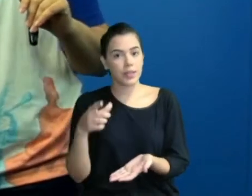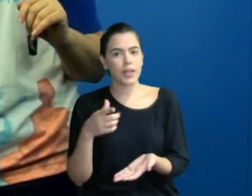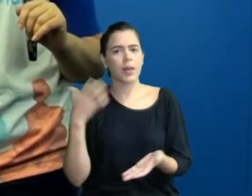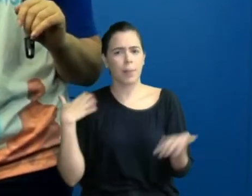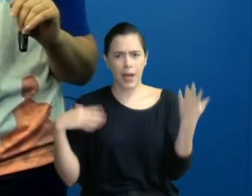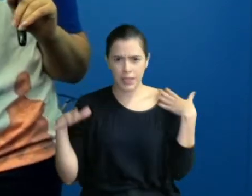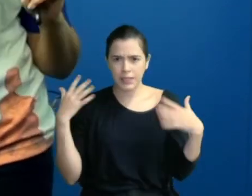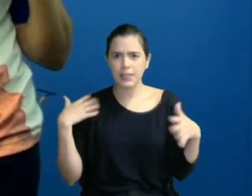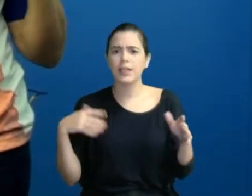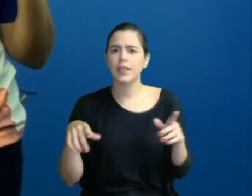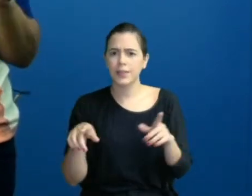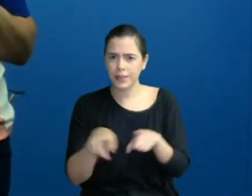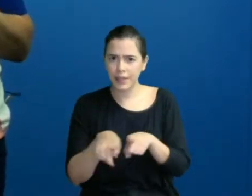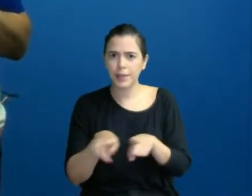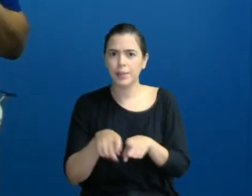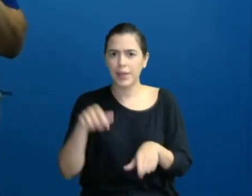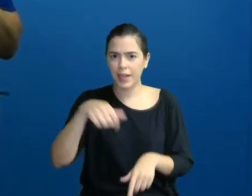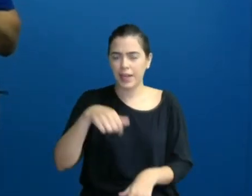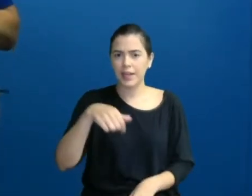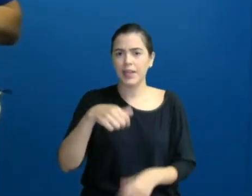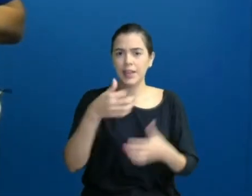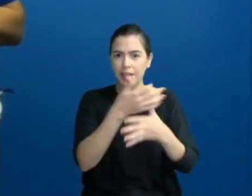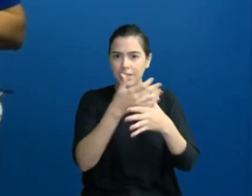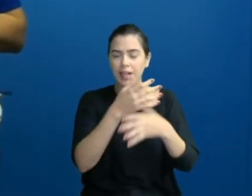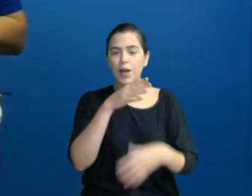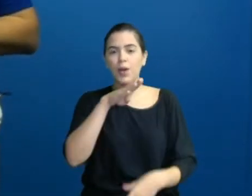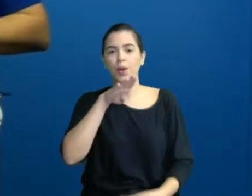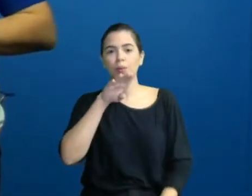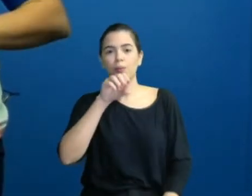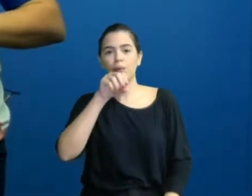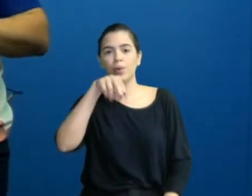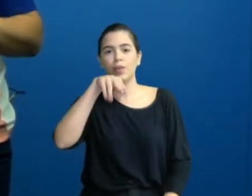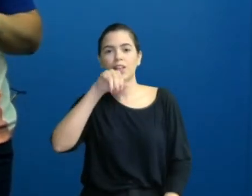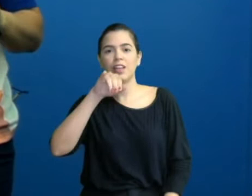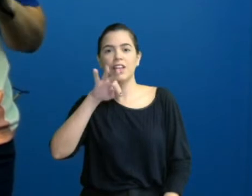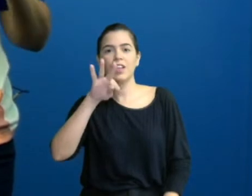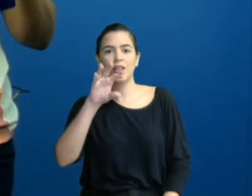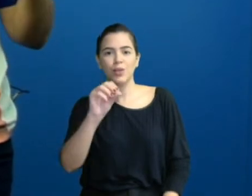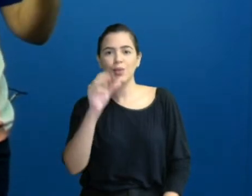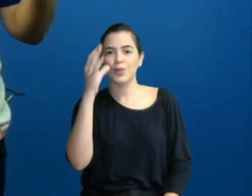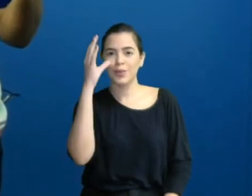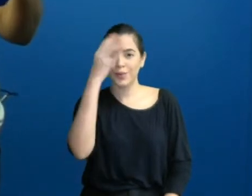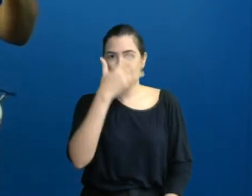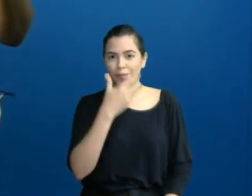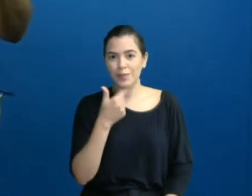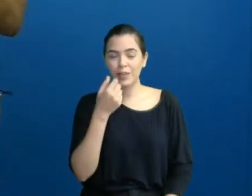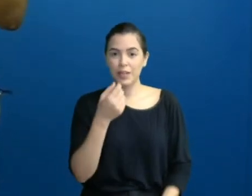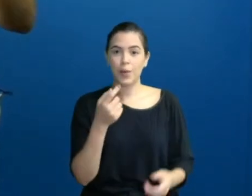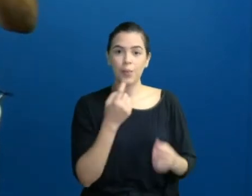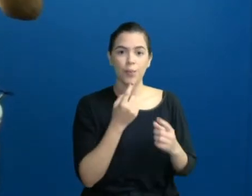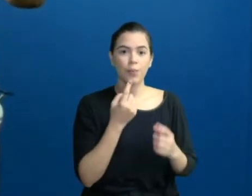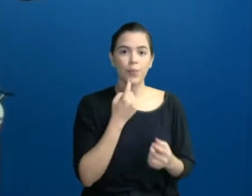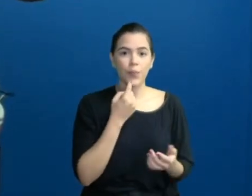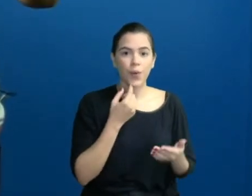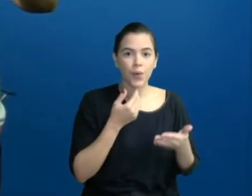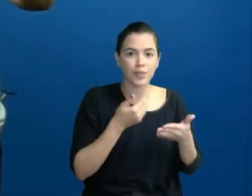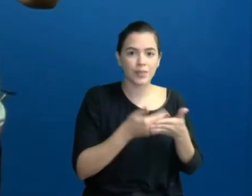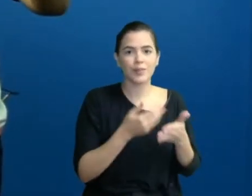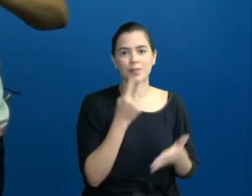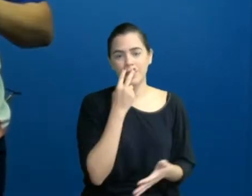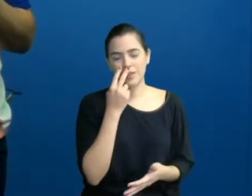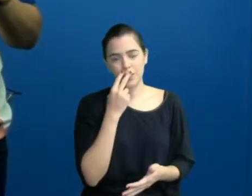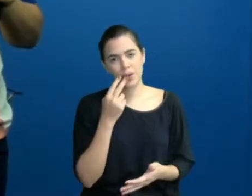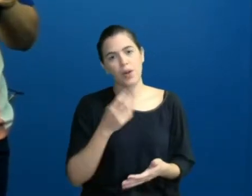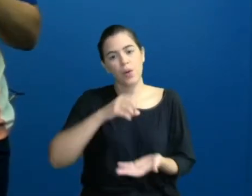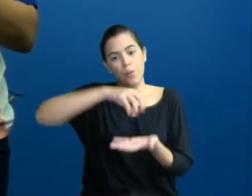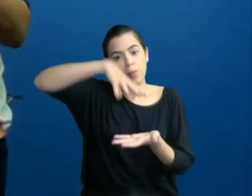passeio de balão aqui perto, né, da cidade de Bonito, uma cidade vizinha aqui, a Vitória de Santo Antão. Os passeios de balões a gente não consegue